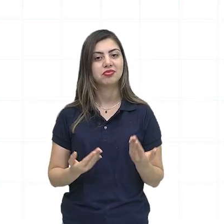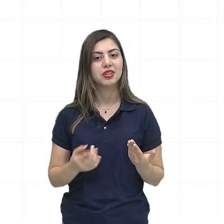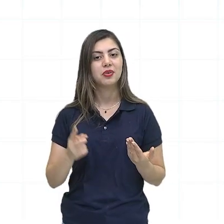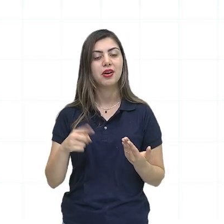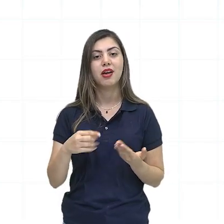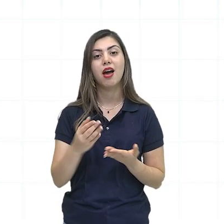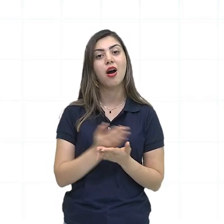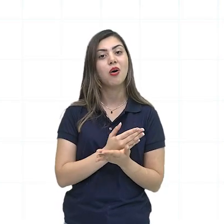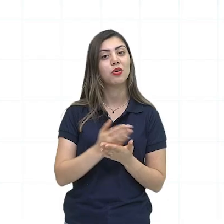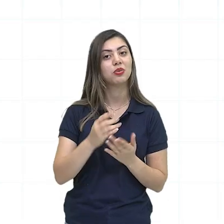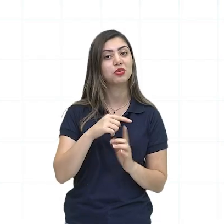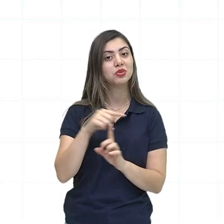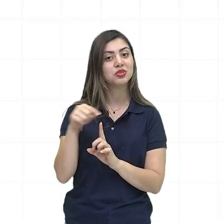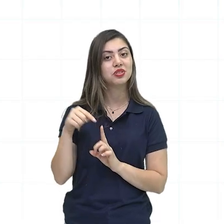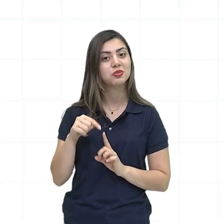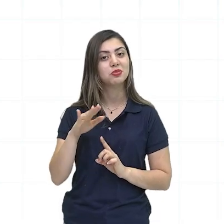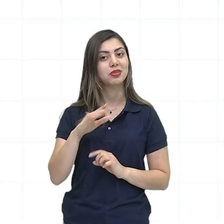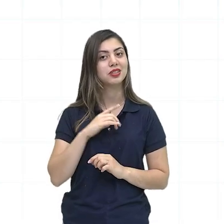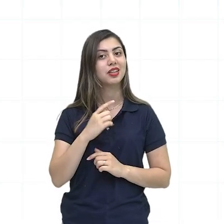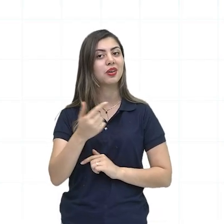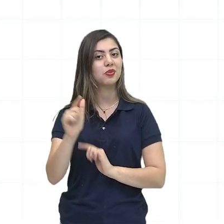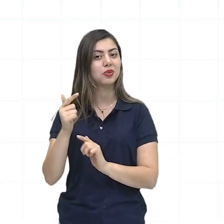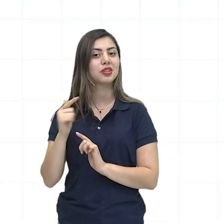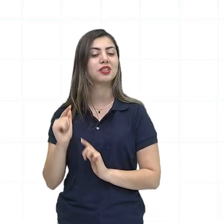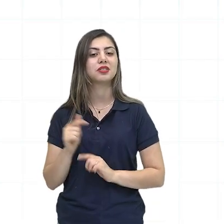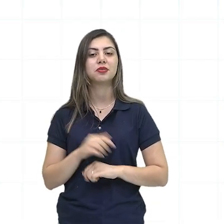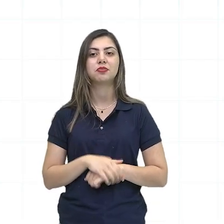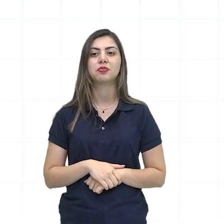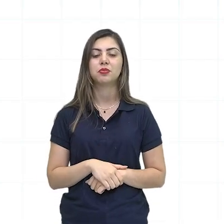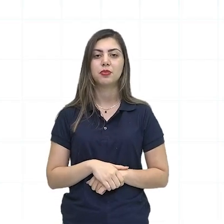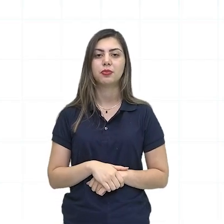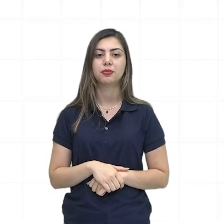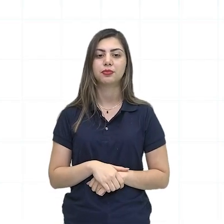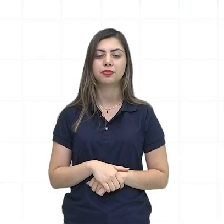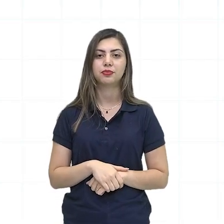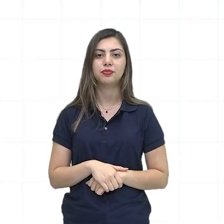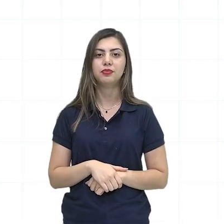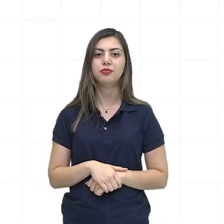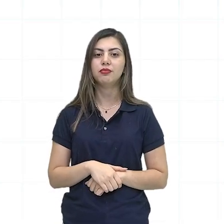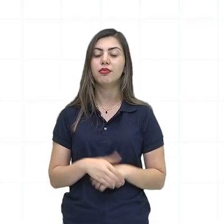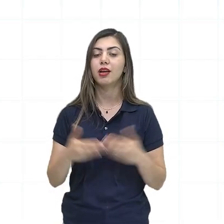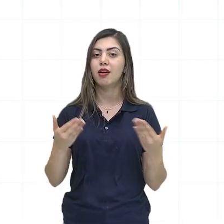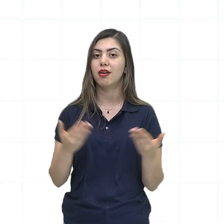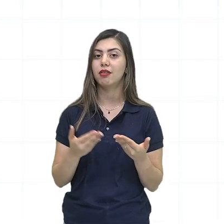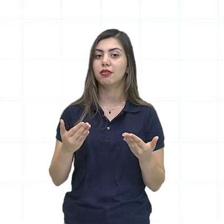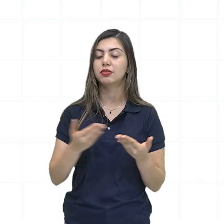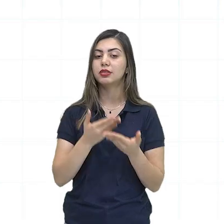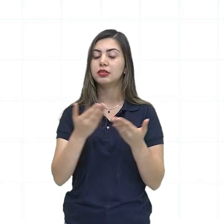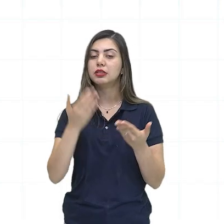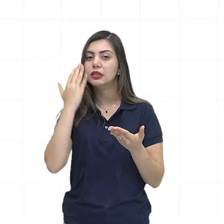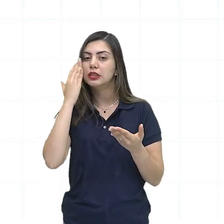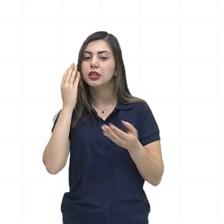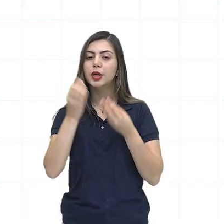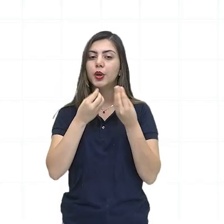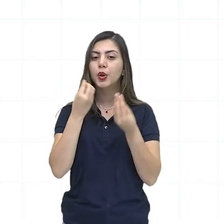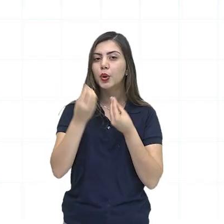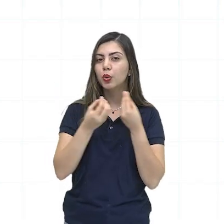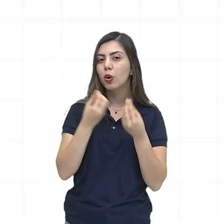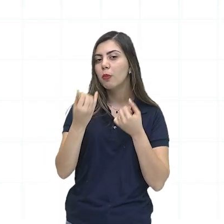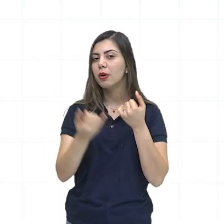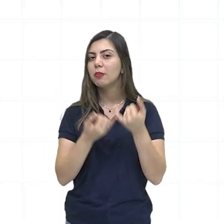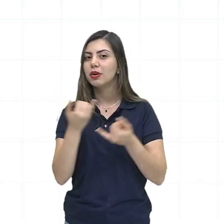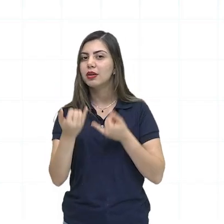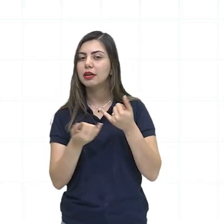alguma das modalidades, existem outras, tá certo? Agora, para que vocês visualizem melhor esses jogos de precisão